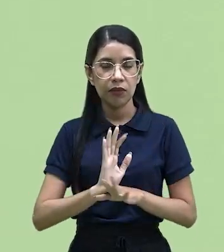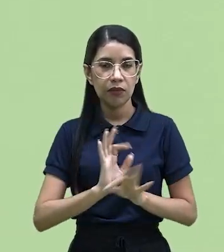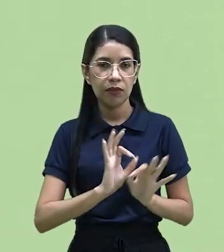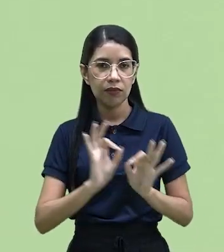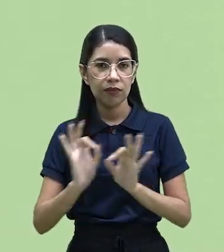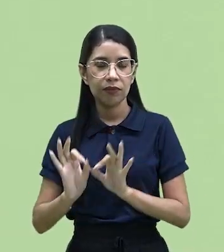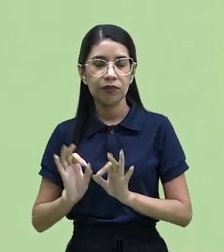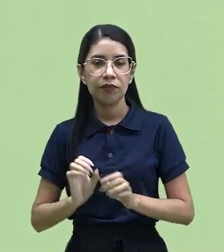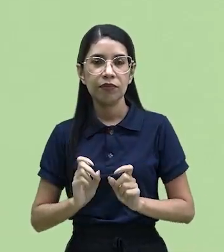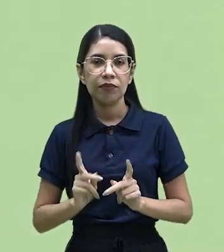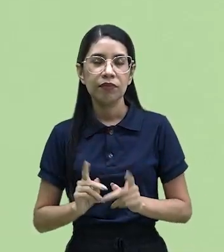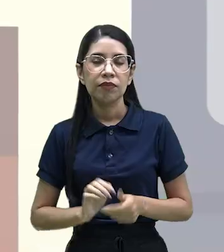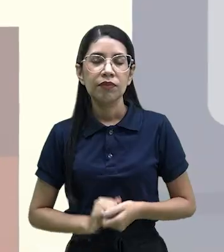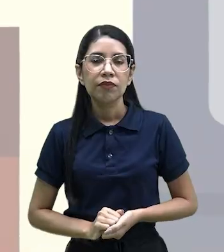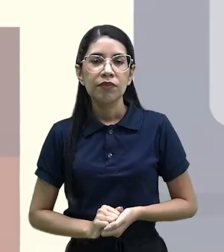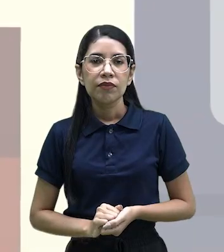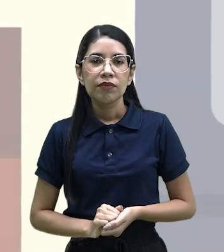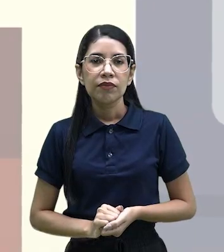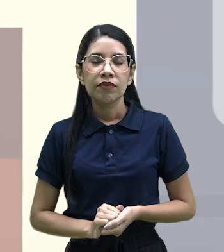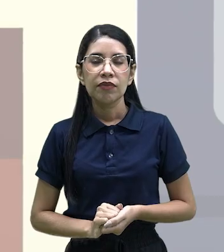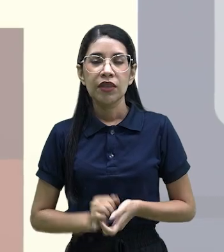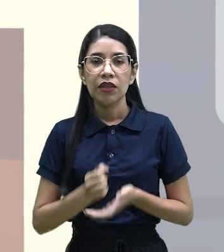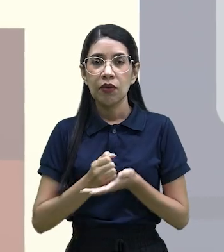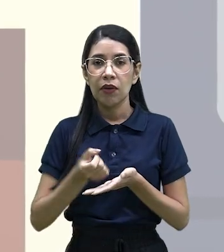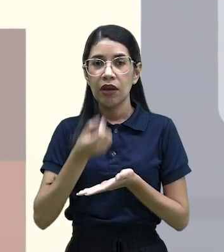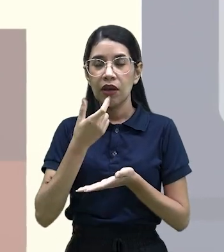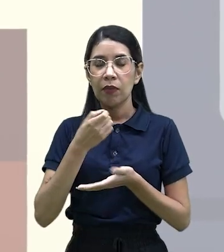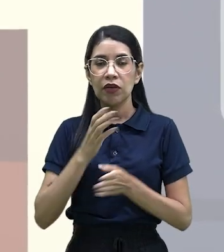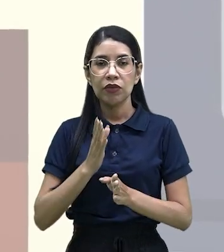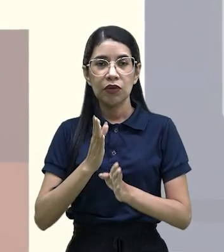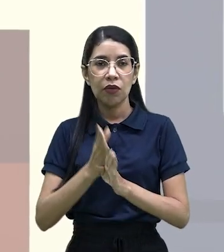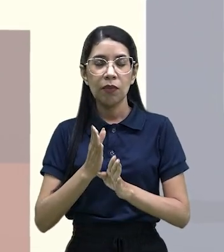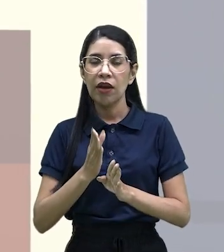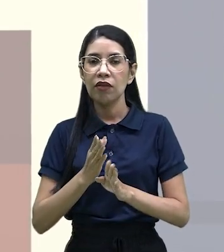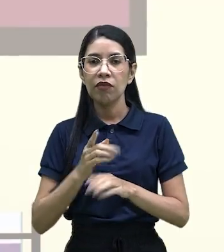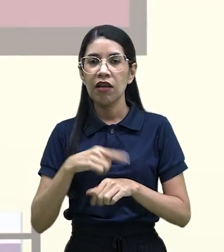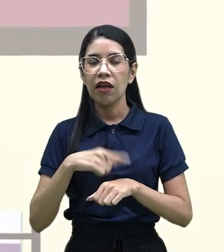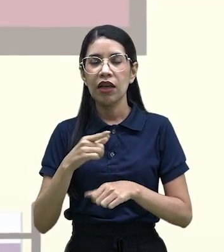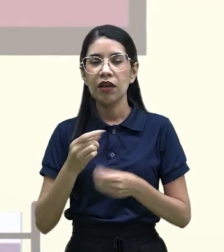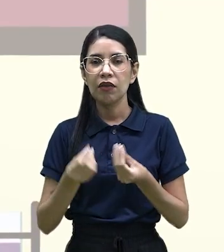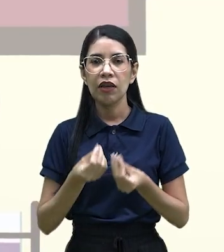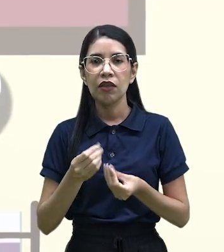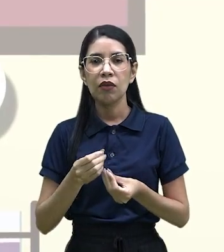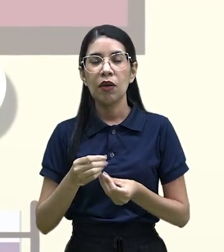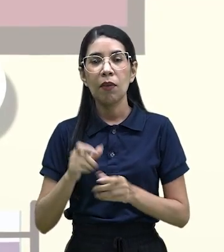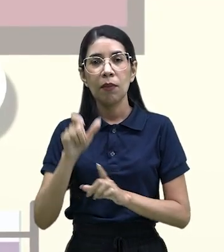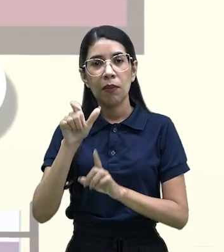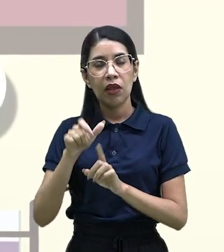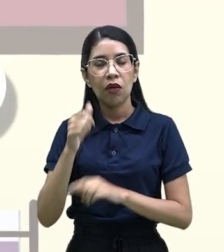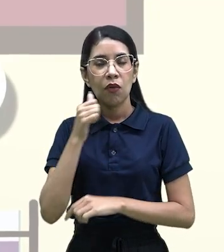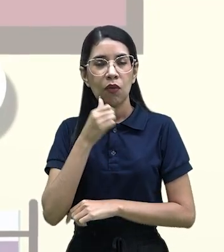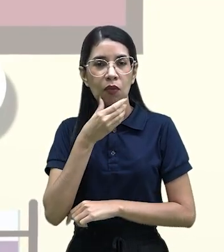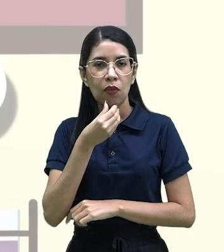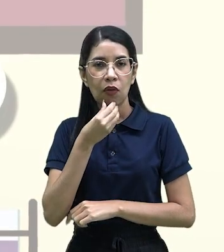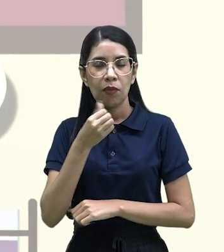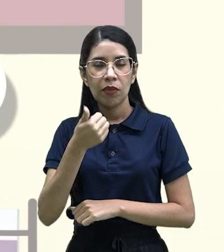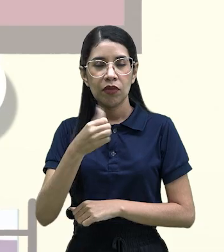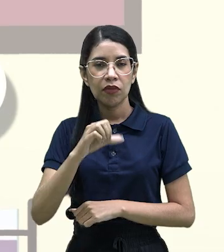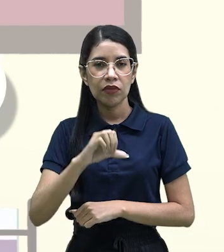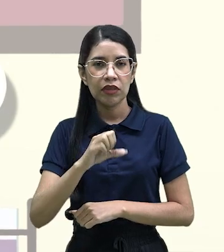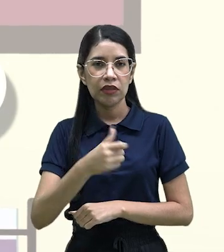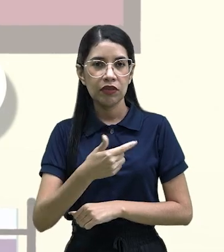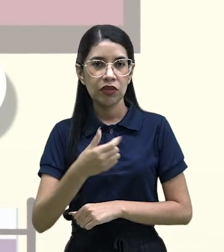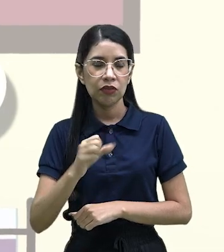vídeo é bem legal, olha só. A penicilina foi descoberta por acaso por Alexander Fleming em